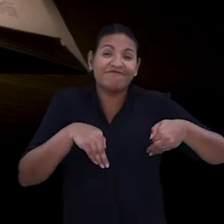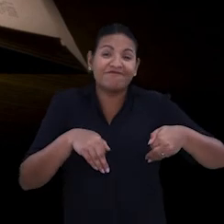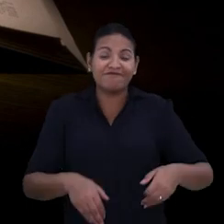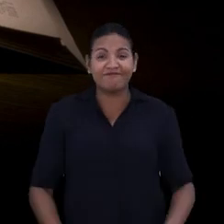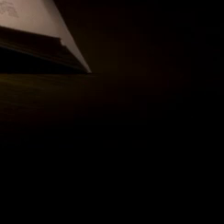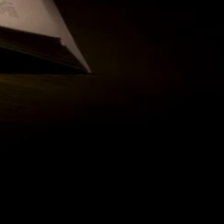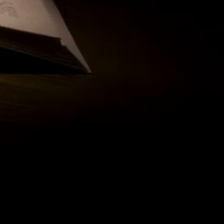Ainda há uns dias a reflexão e o arrependimento.